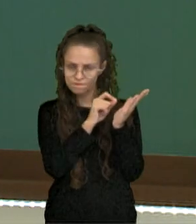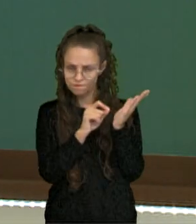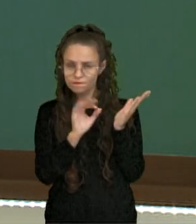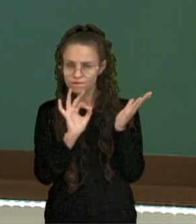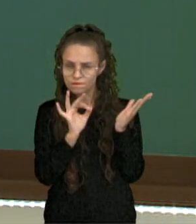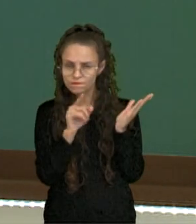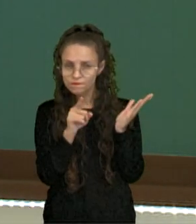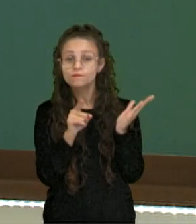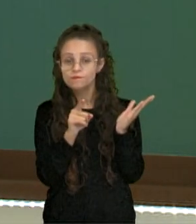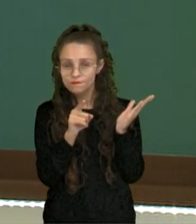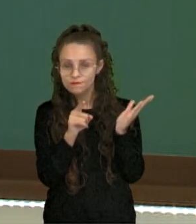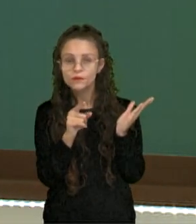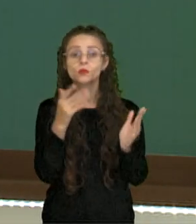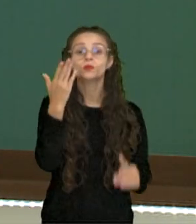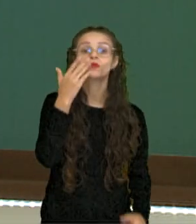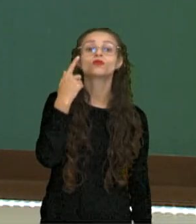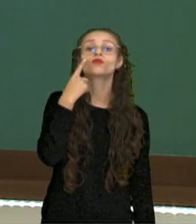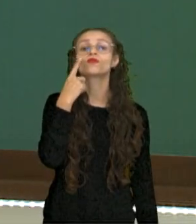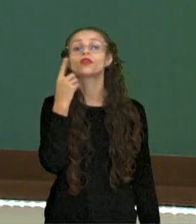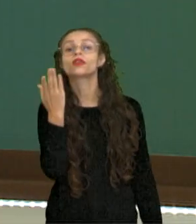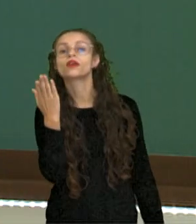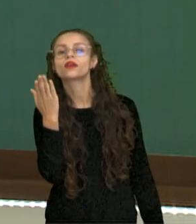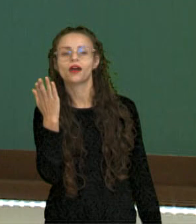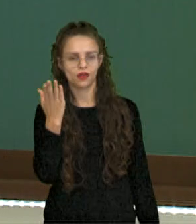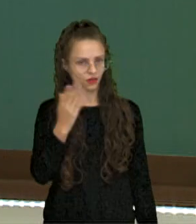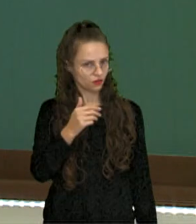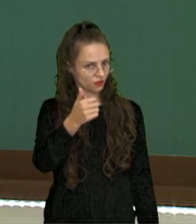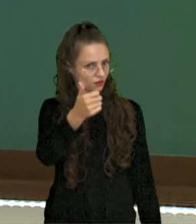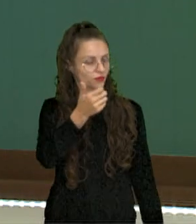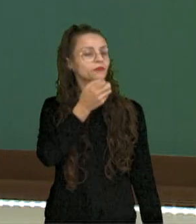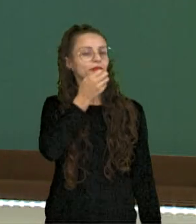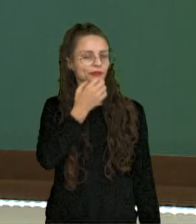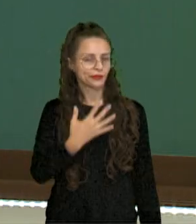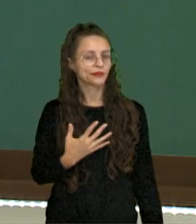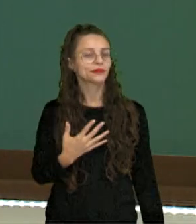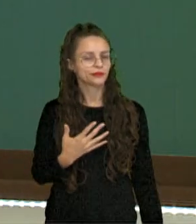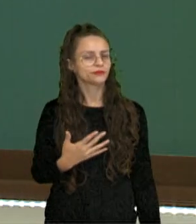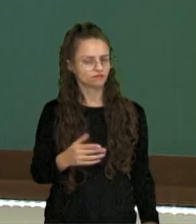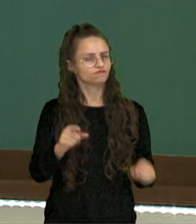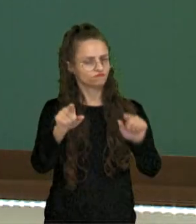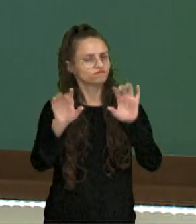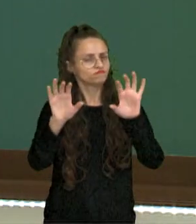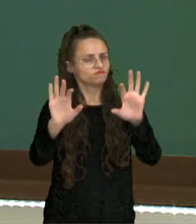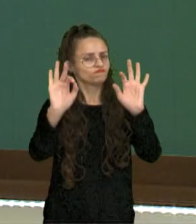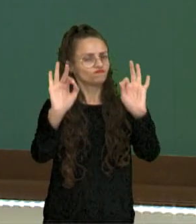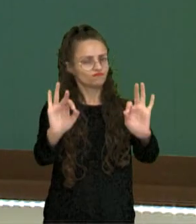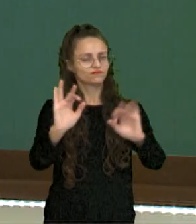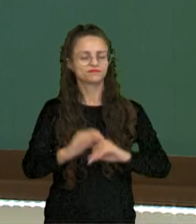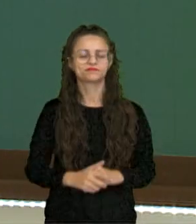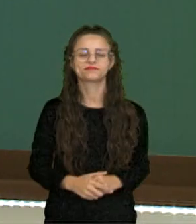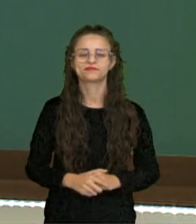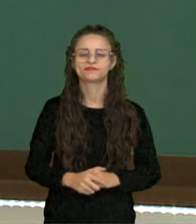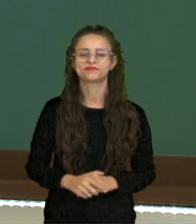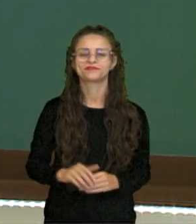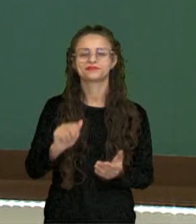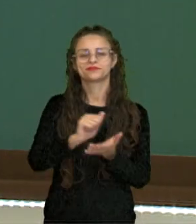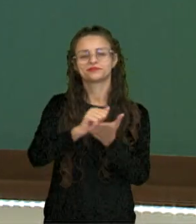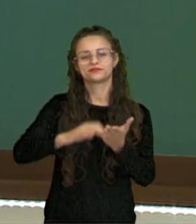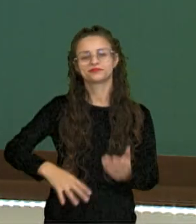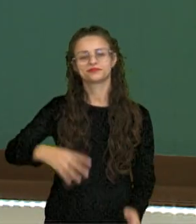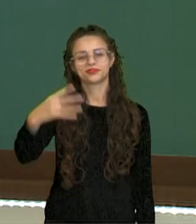ponto de interrogação? Não estou vendo, deixa eu ver. Tá, beleza. Assim que tem que ser. Atividade